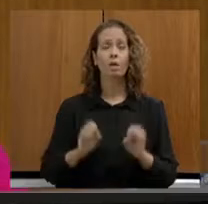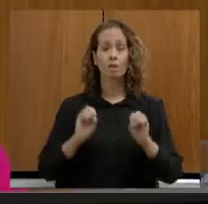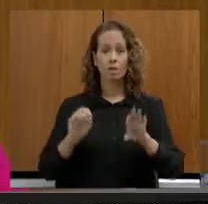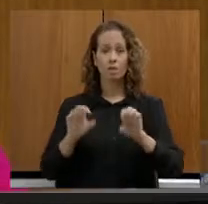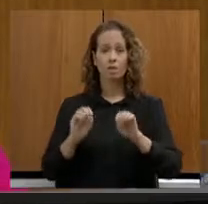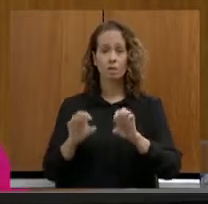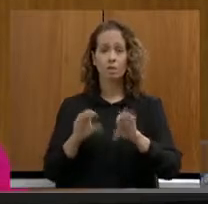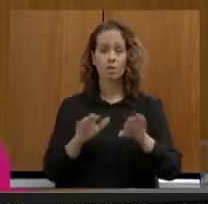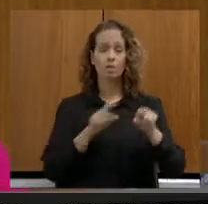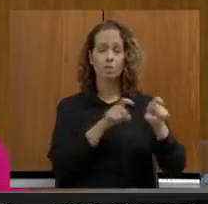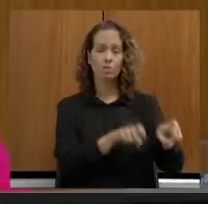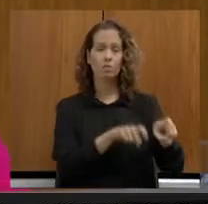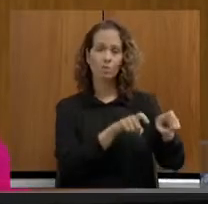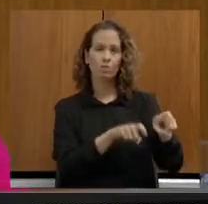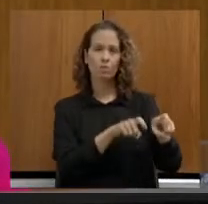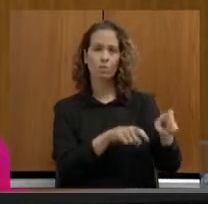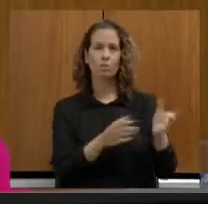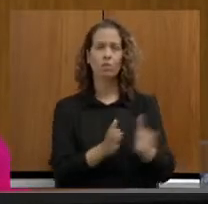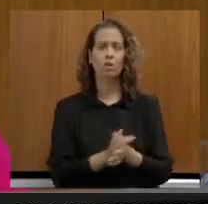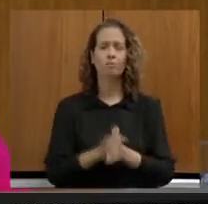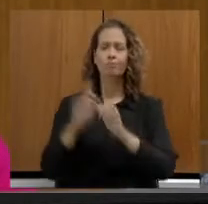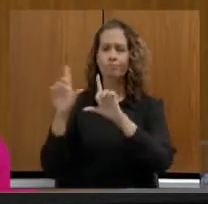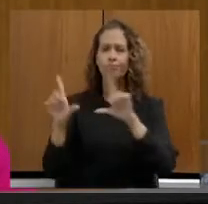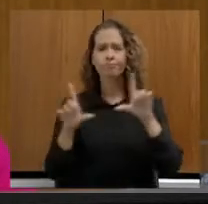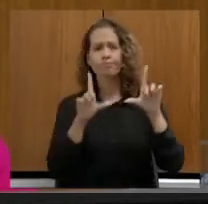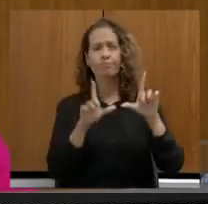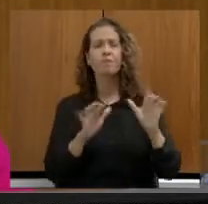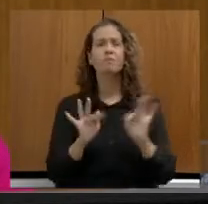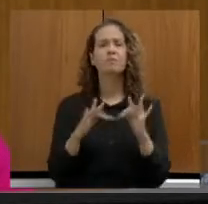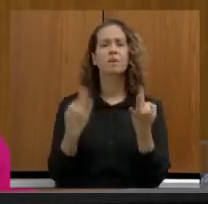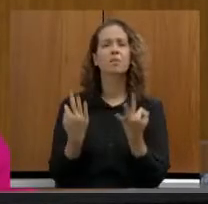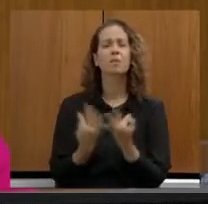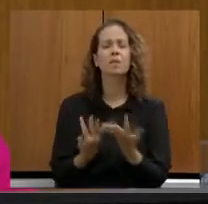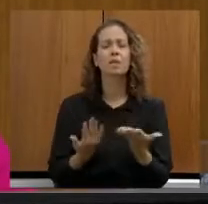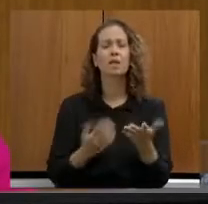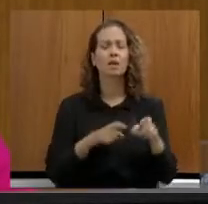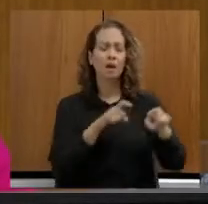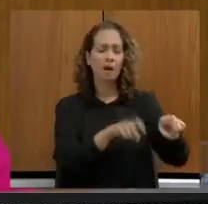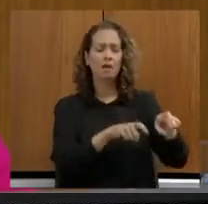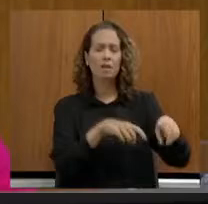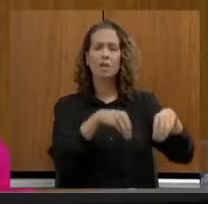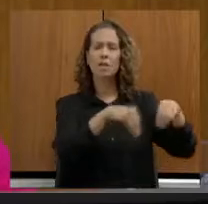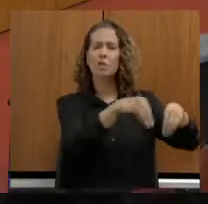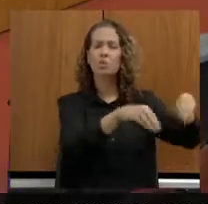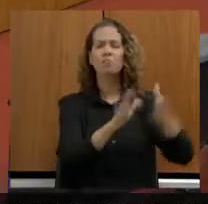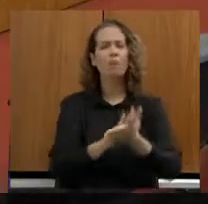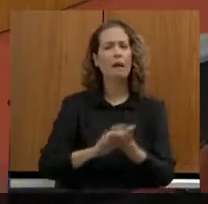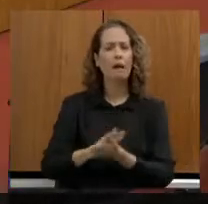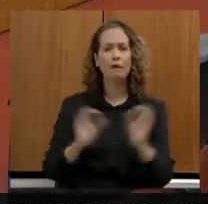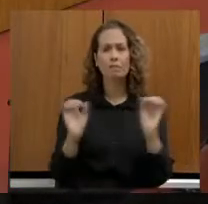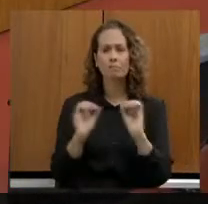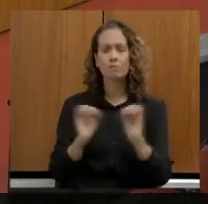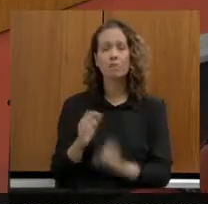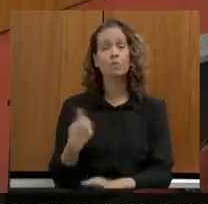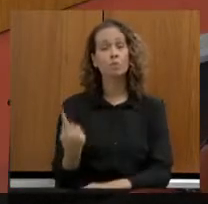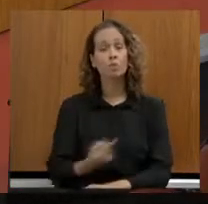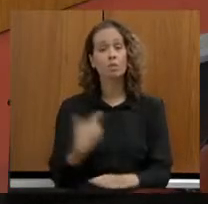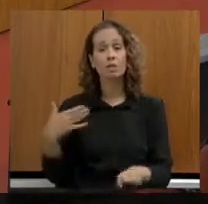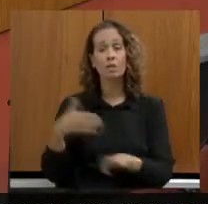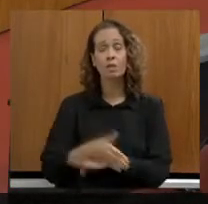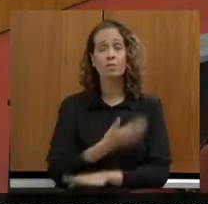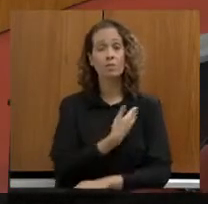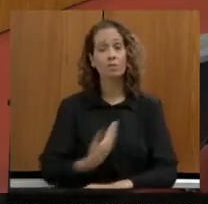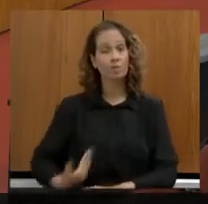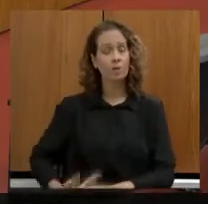campo nenhuma lâmina sobre as escolas famílias agrícolas eu tô dizendo que desde a primeira Assembleia fiscaliza Que Nós entramos neste governo